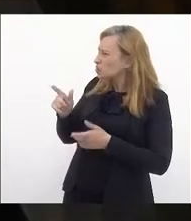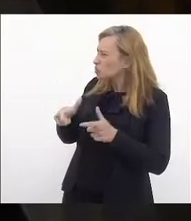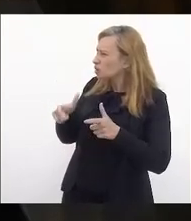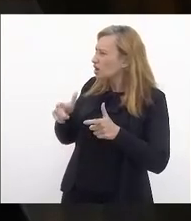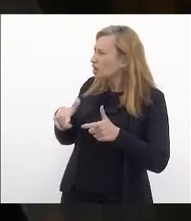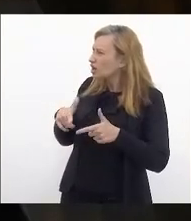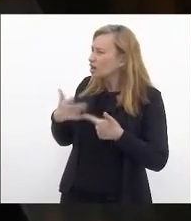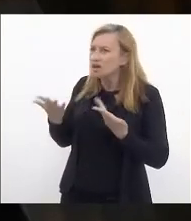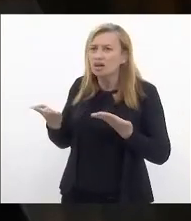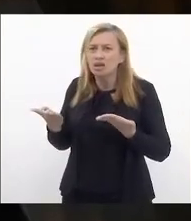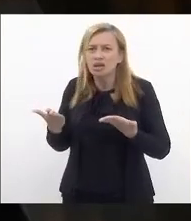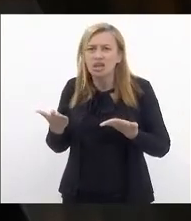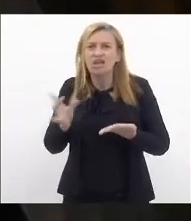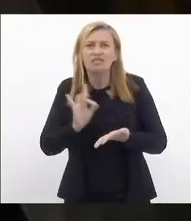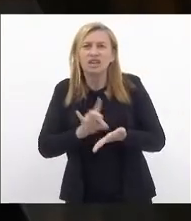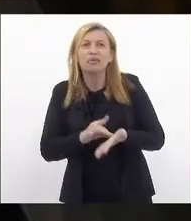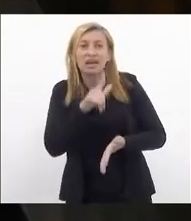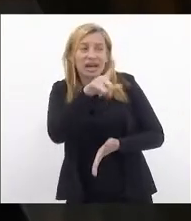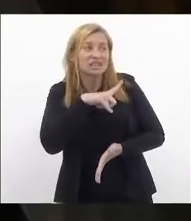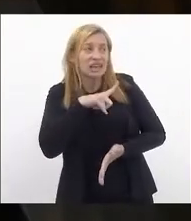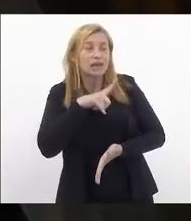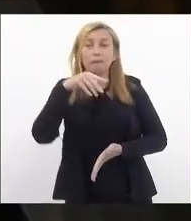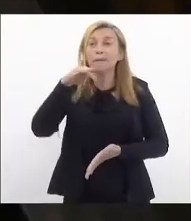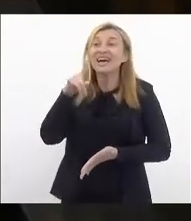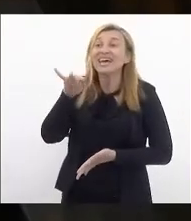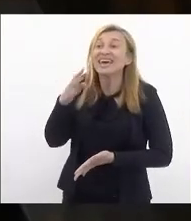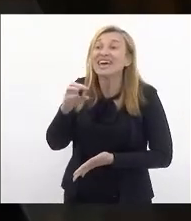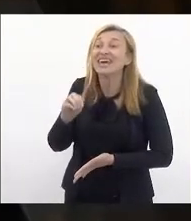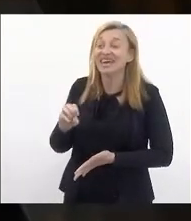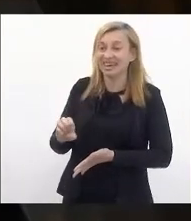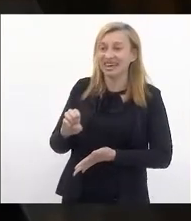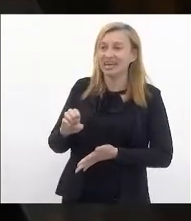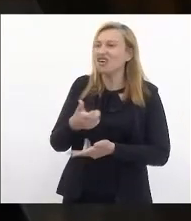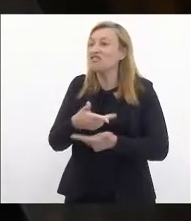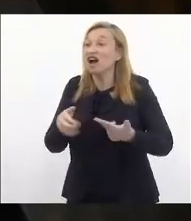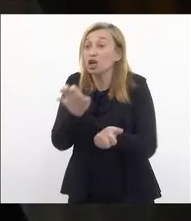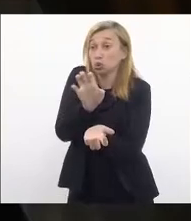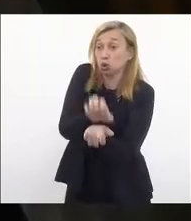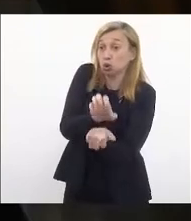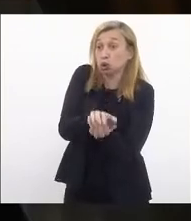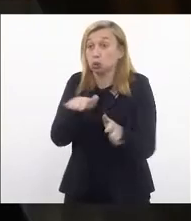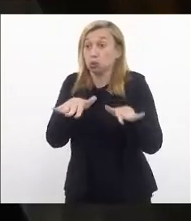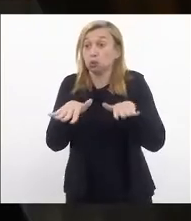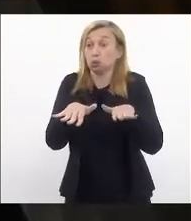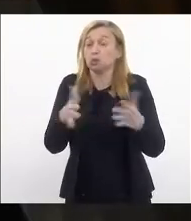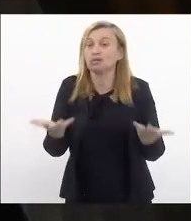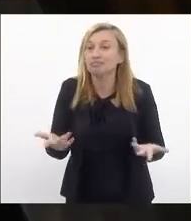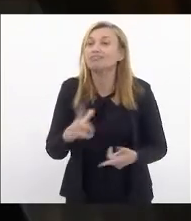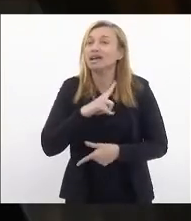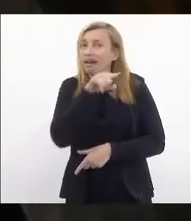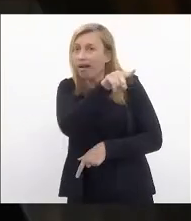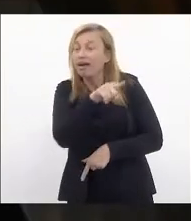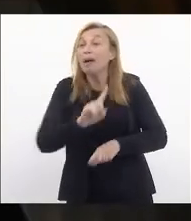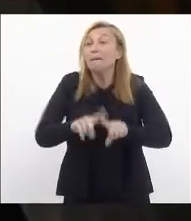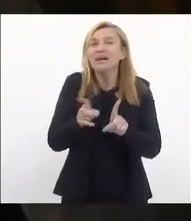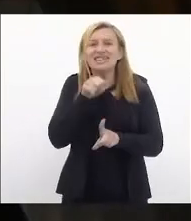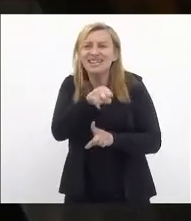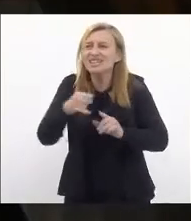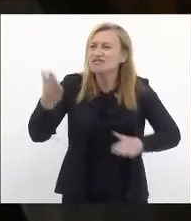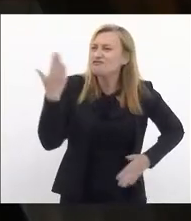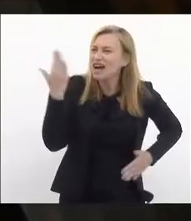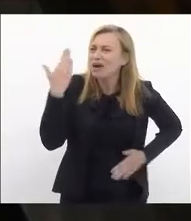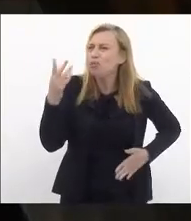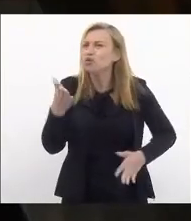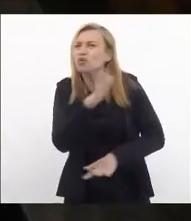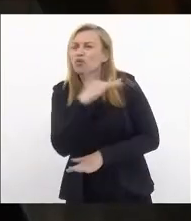realmente lá existe o mangue existe vários jacarés mas esses vagabundos que foram